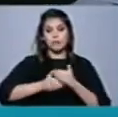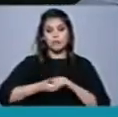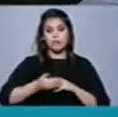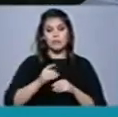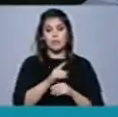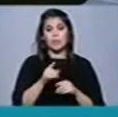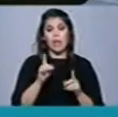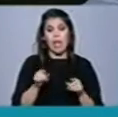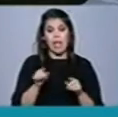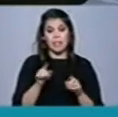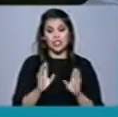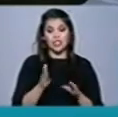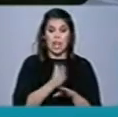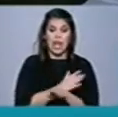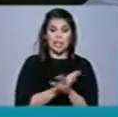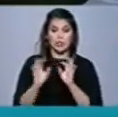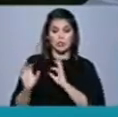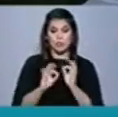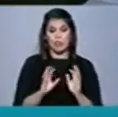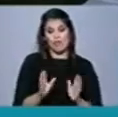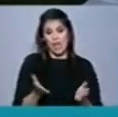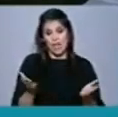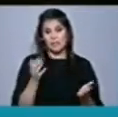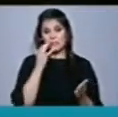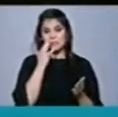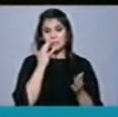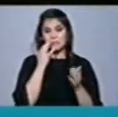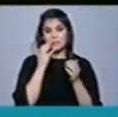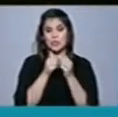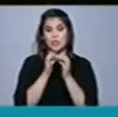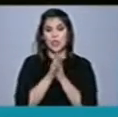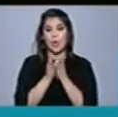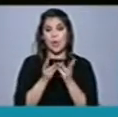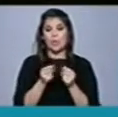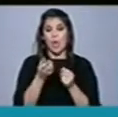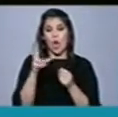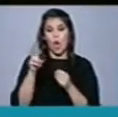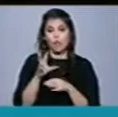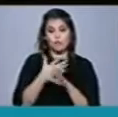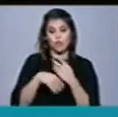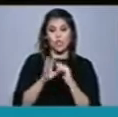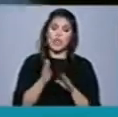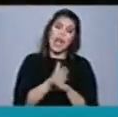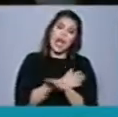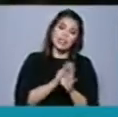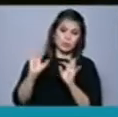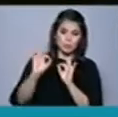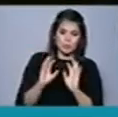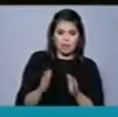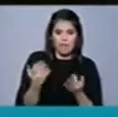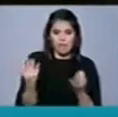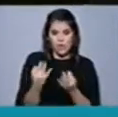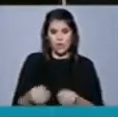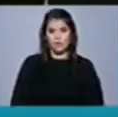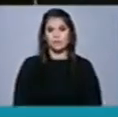massa já tem toda a quantidade de ovos misturada. Vamos deixar, o óleo que